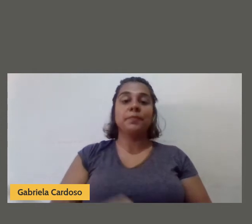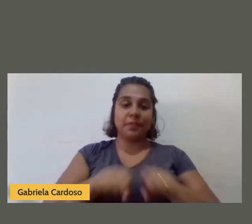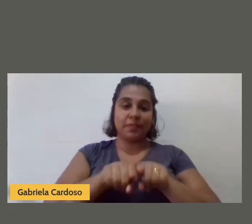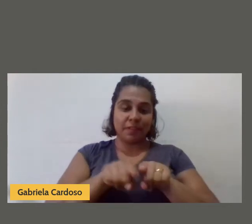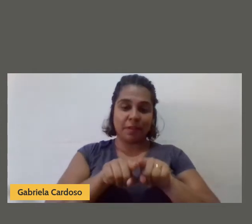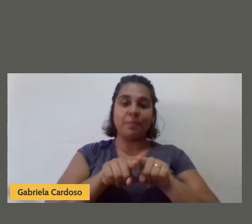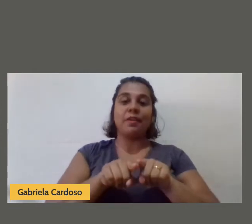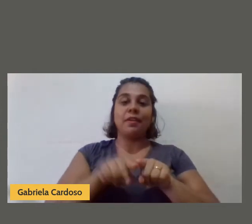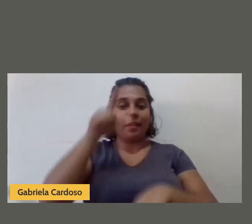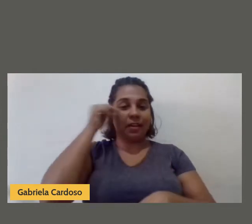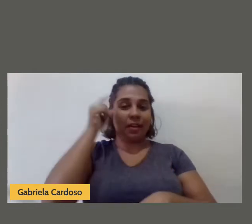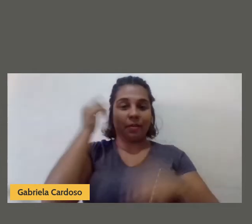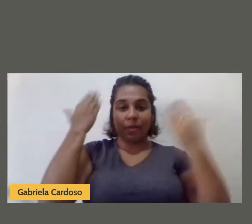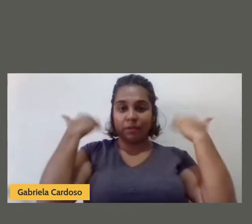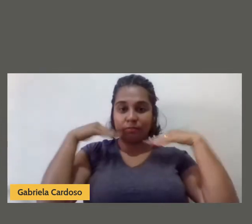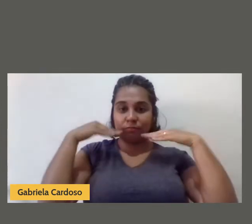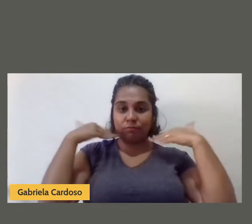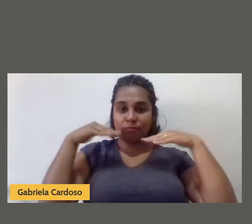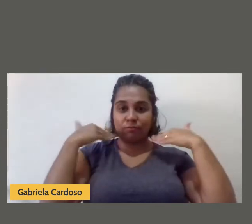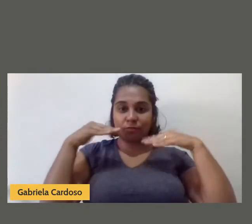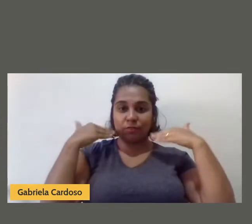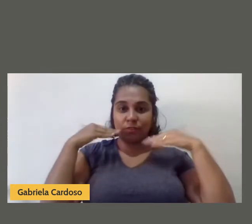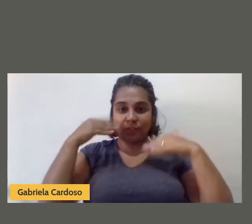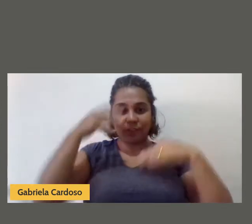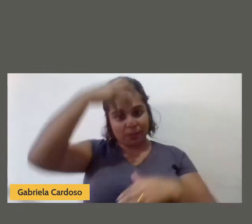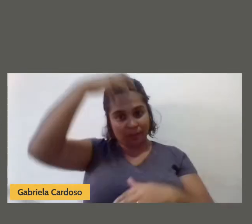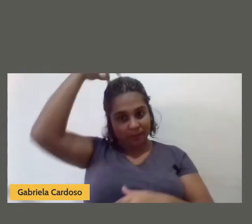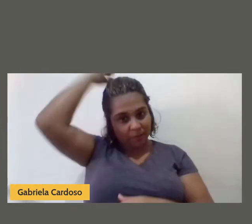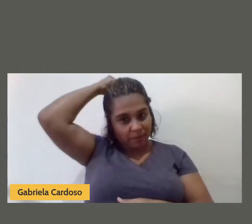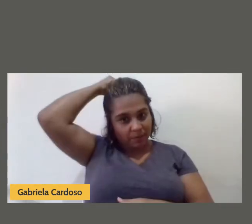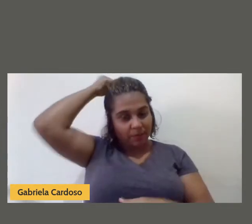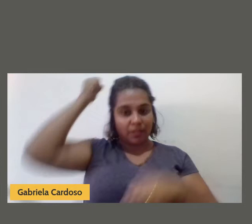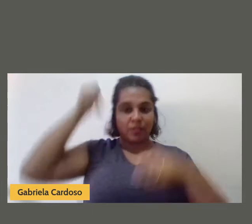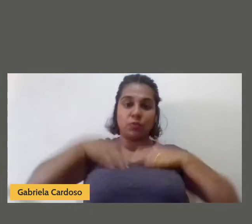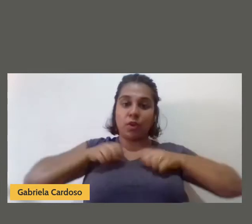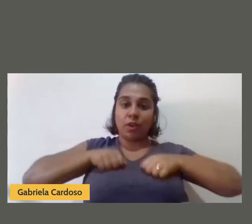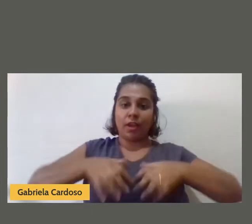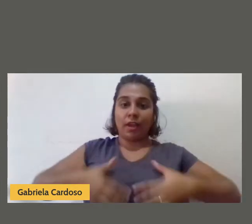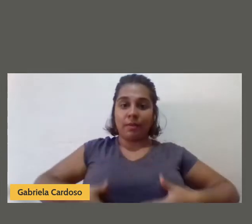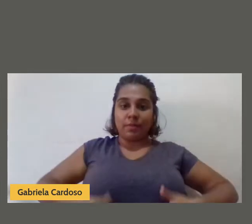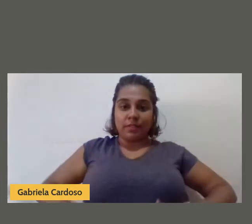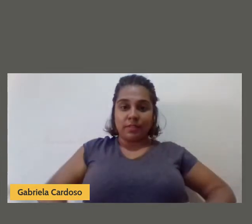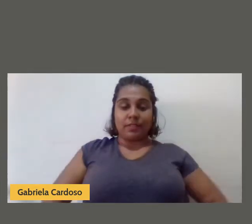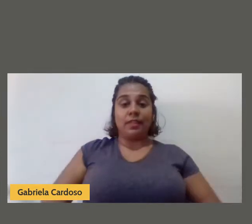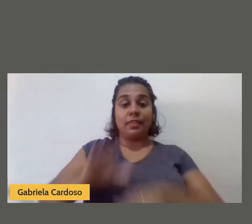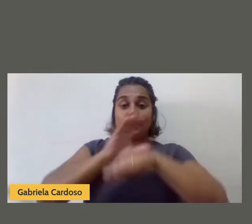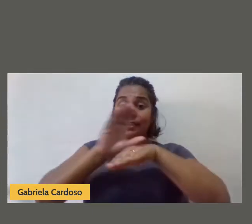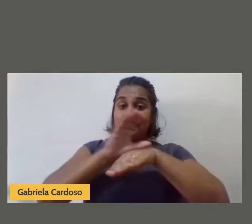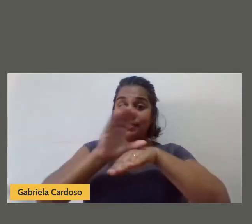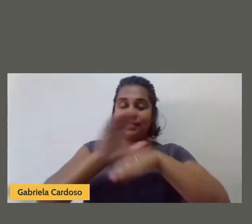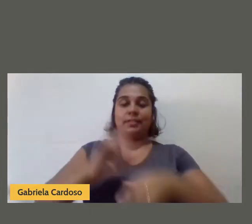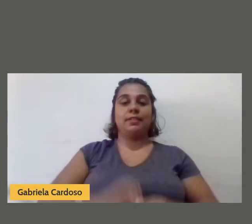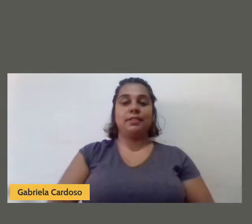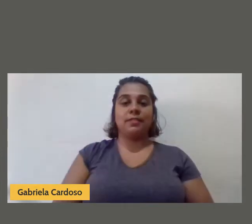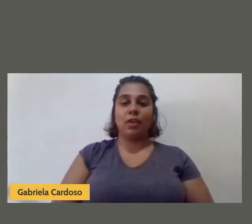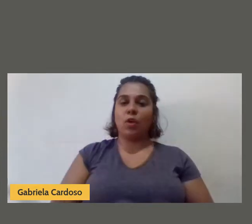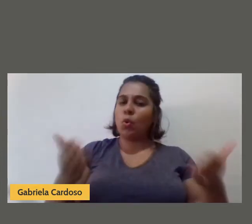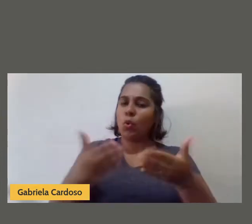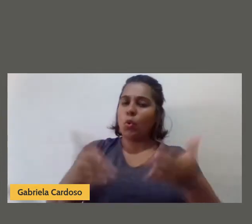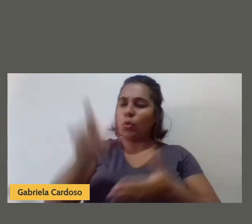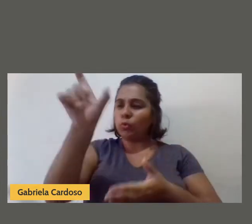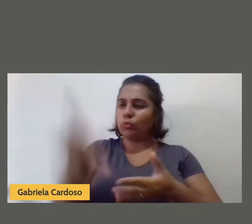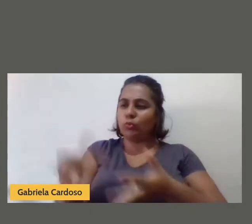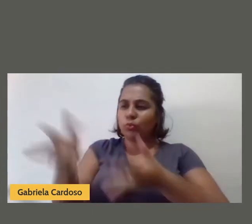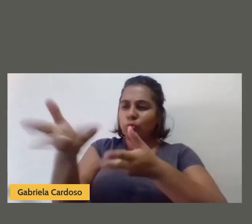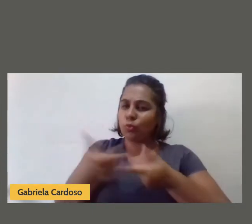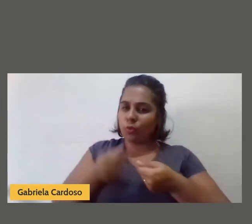dela é curtinho Chanel e tá metade preso, metade para baixo. Hoje, nossa convidada é muito especial, meu Deus, a gente está